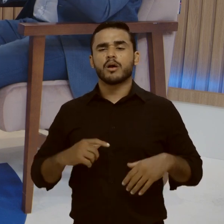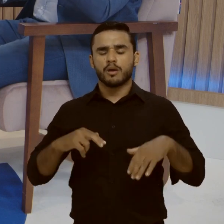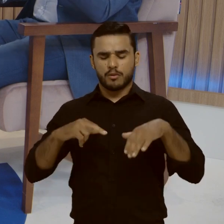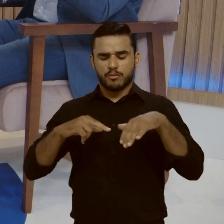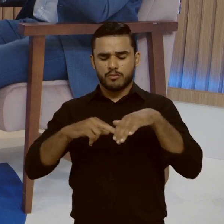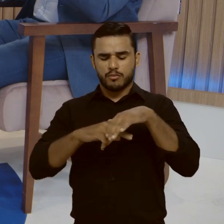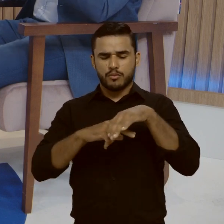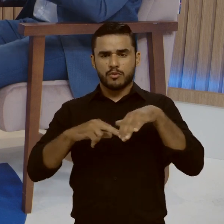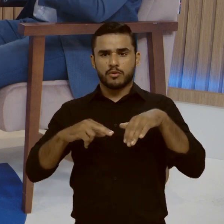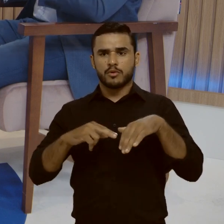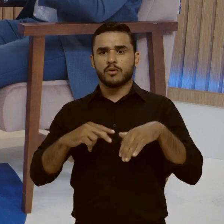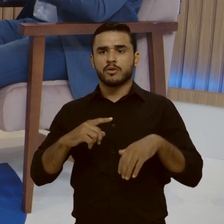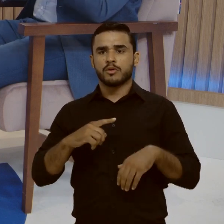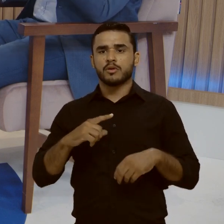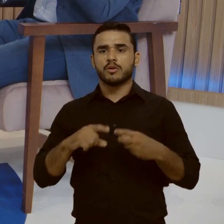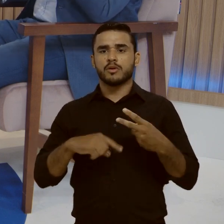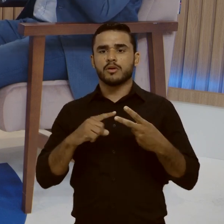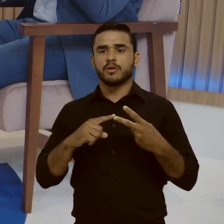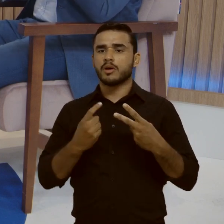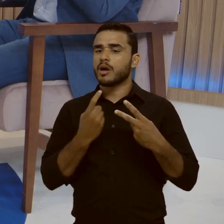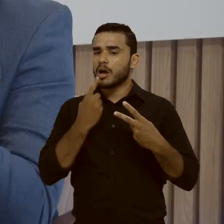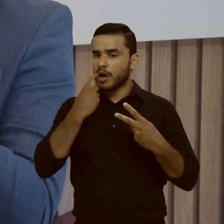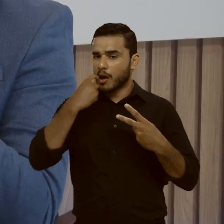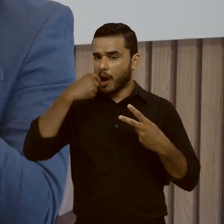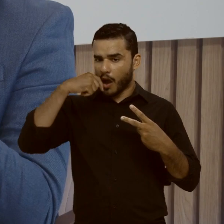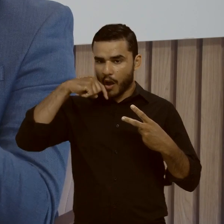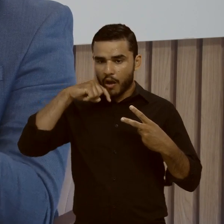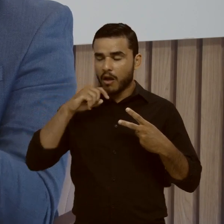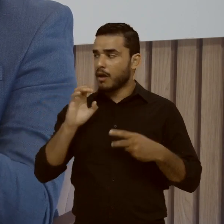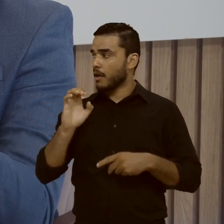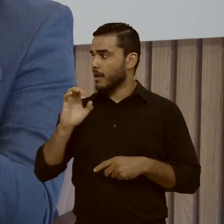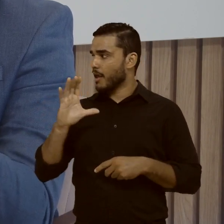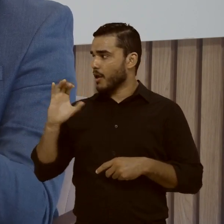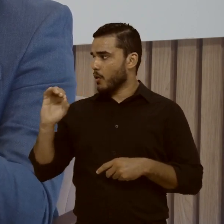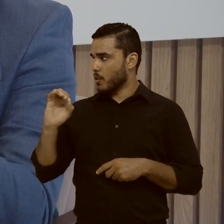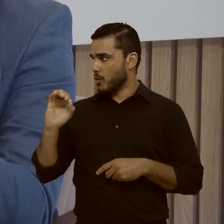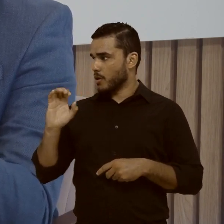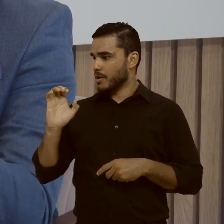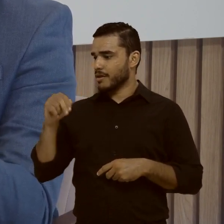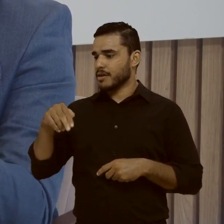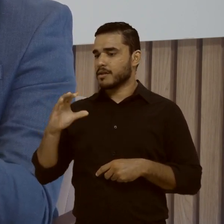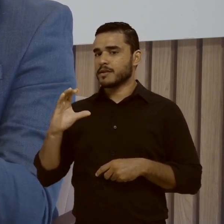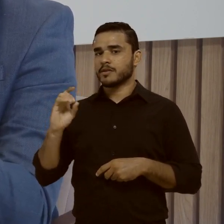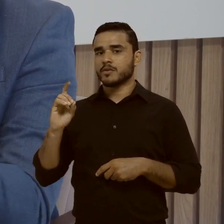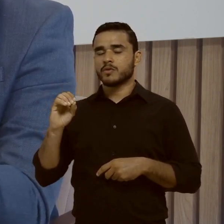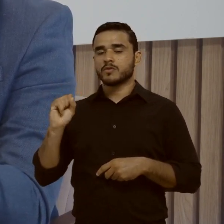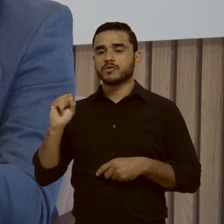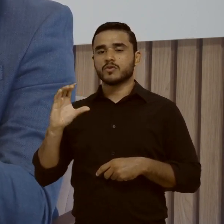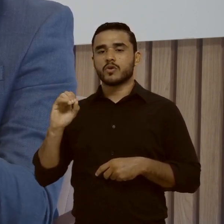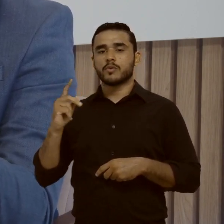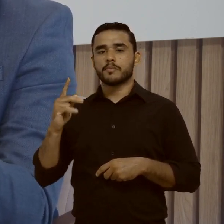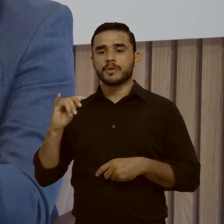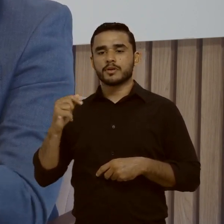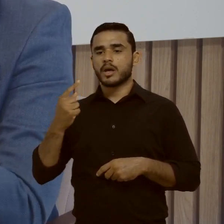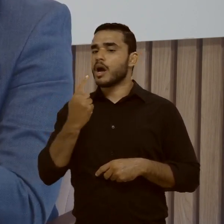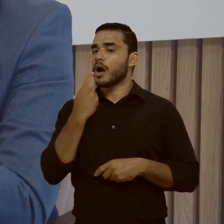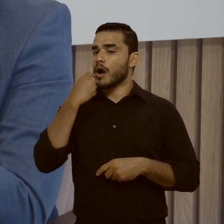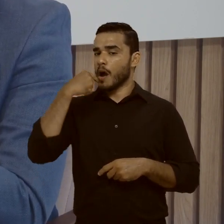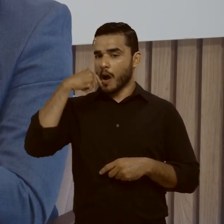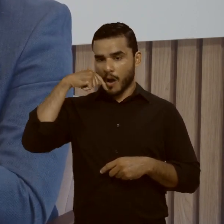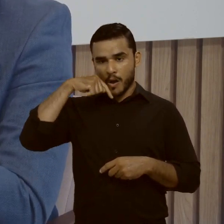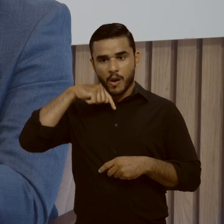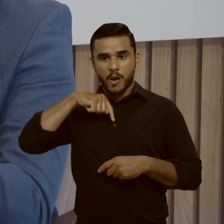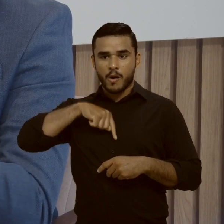usado a ecoendoscopia, que é um exame endoscópico que carrega consigo um ultrassom lá na ponta dele consegue visualizar